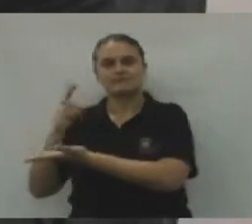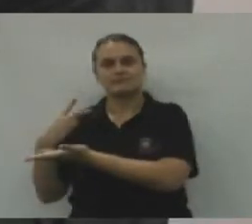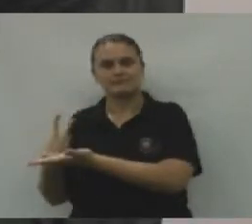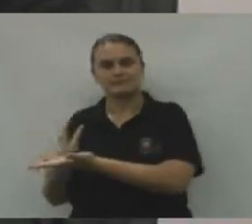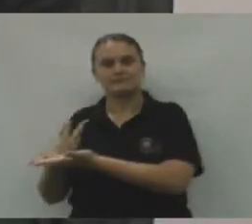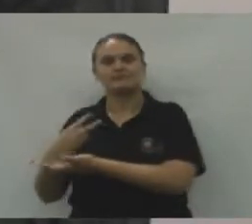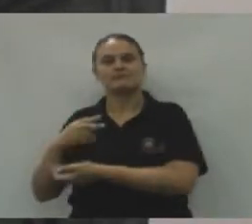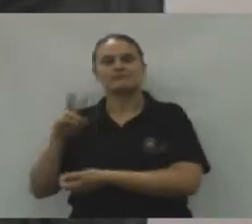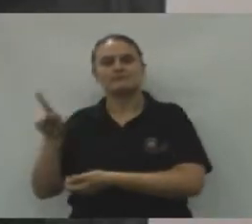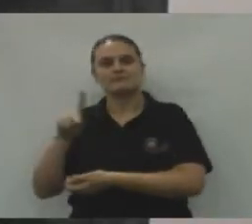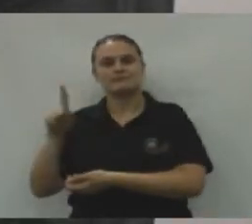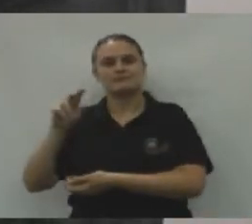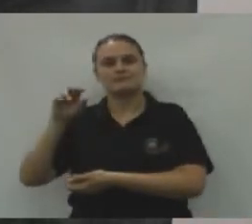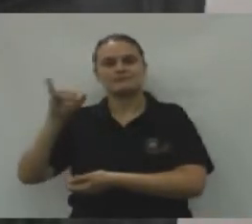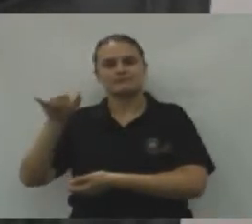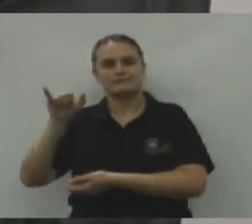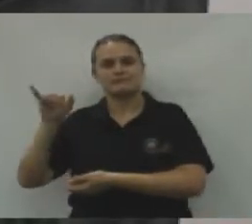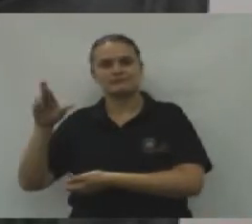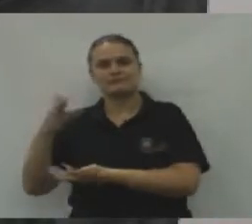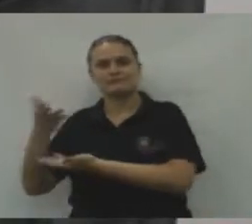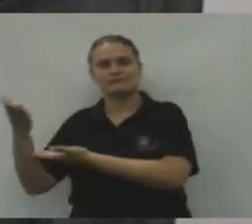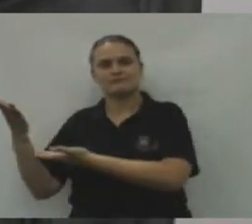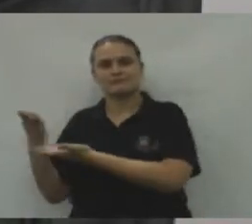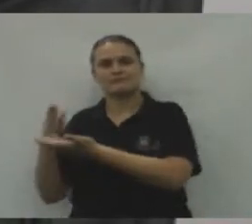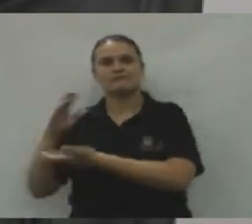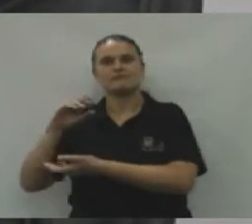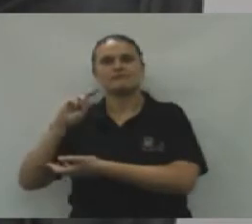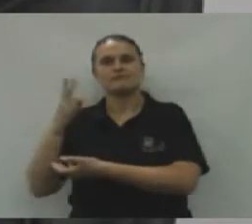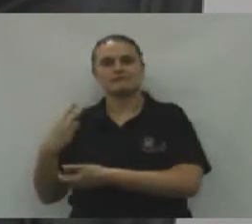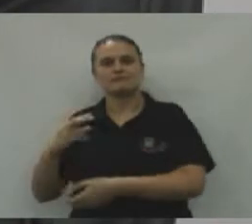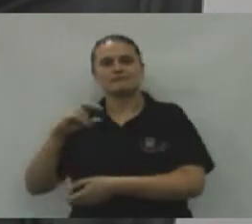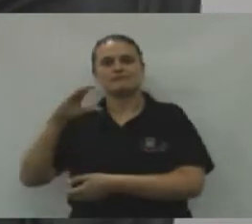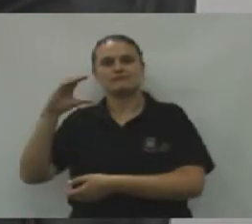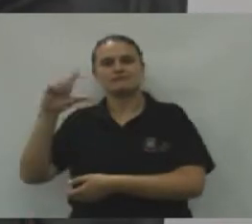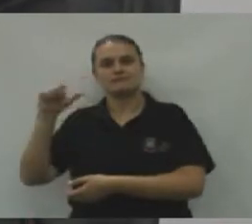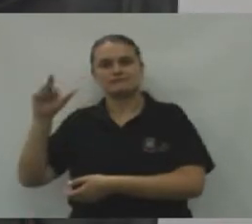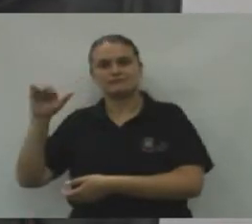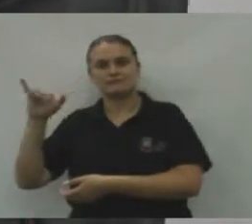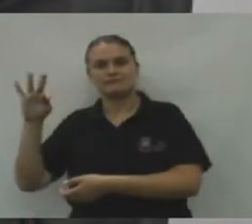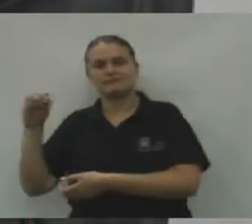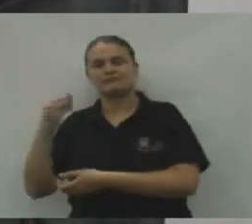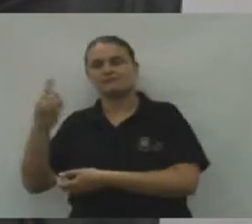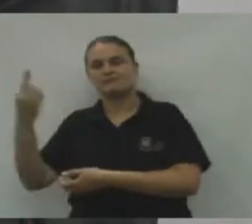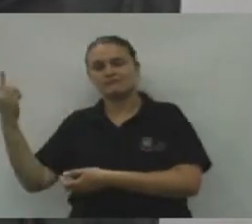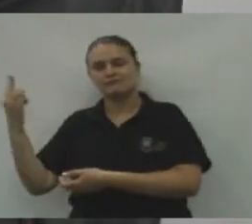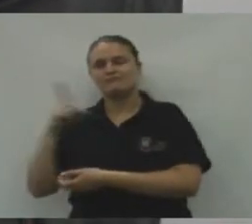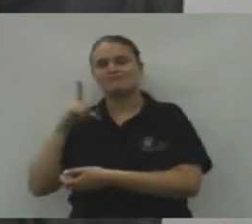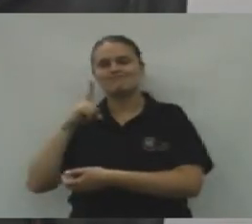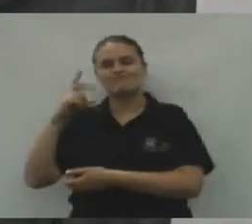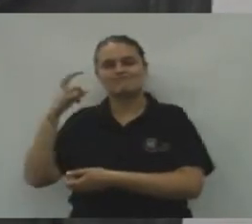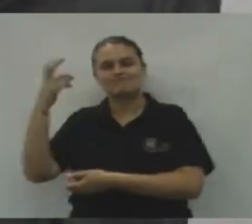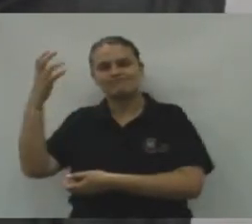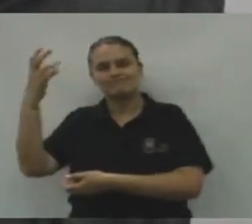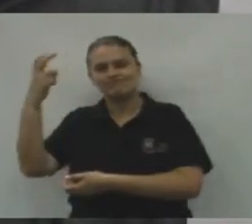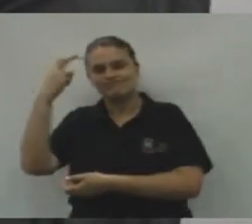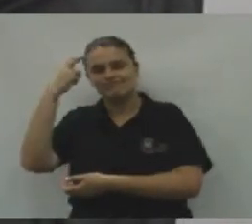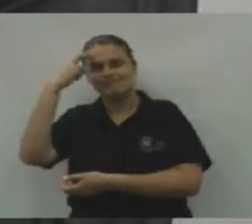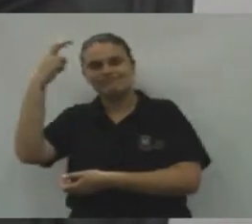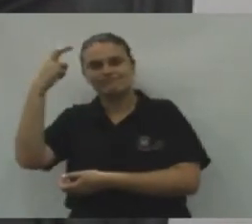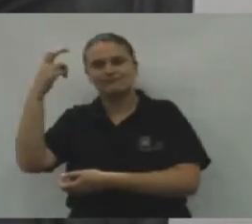mestre Jair, do Clarito e de todos mais, cada um no seu conhecimento, sempre fazendo